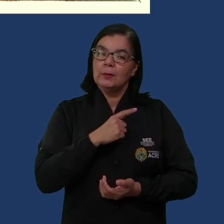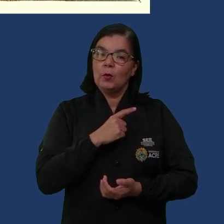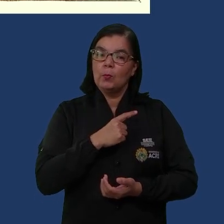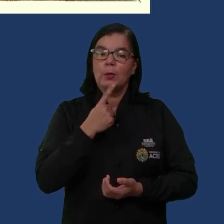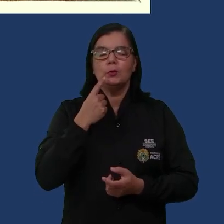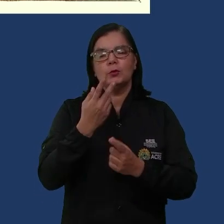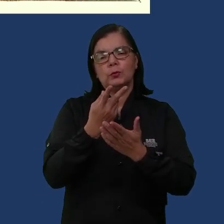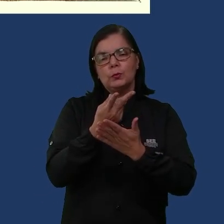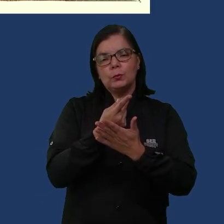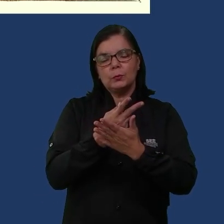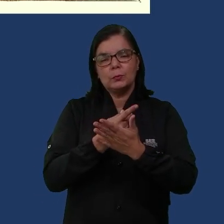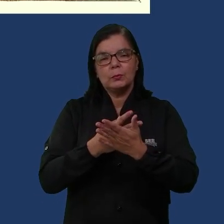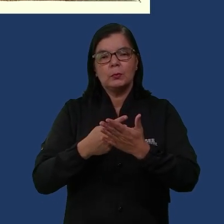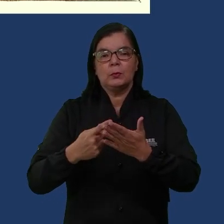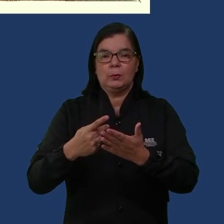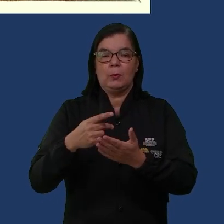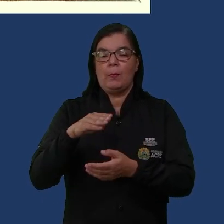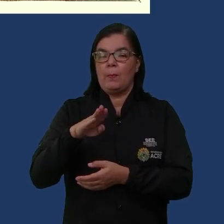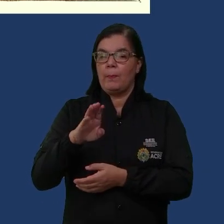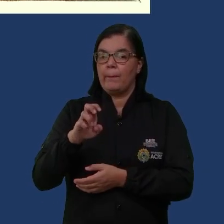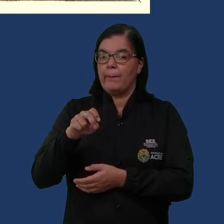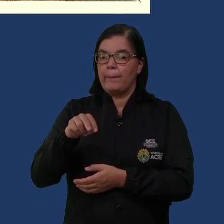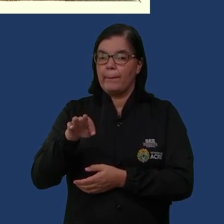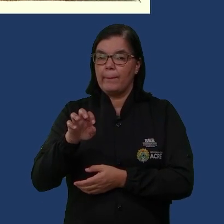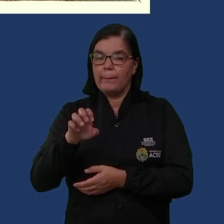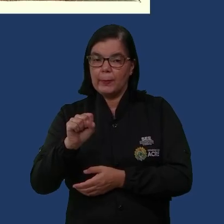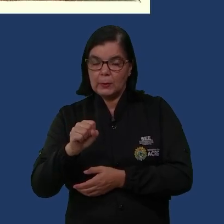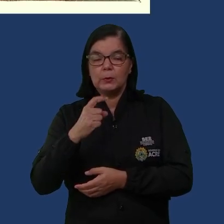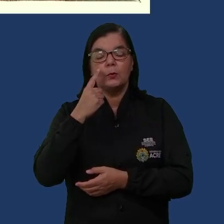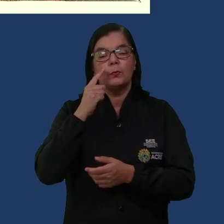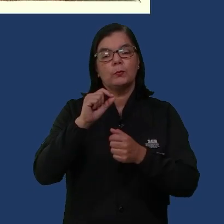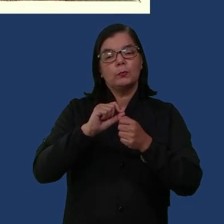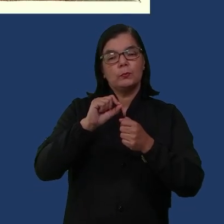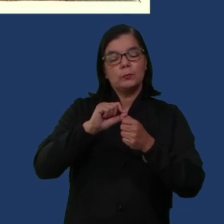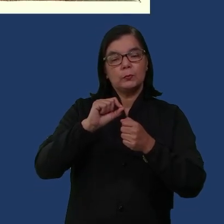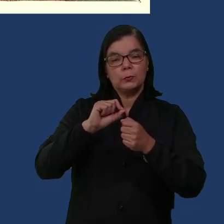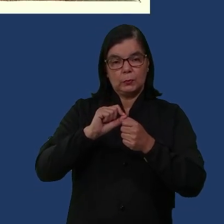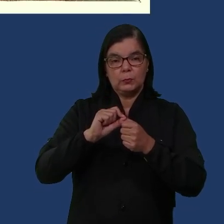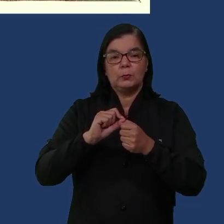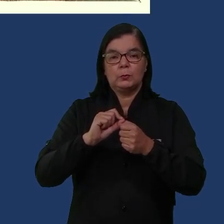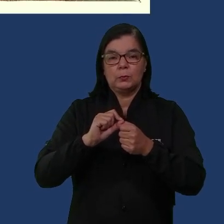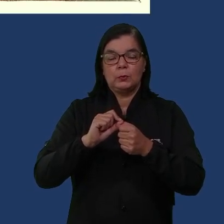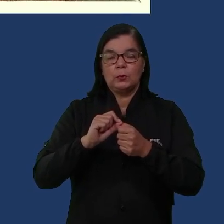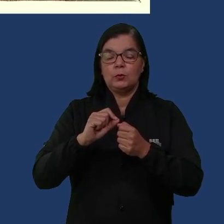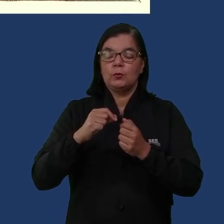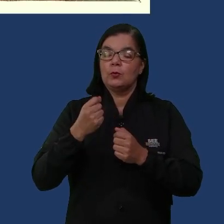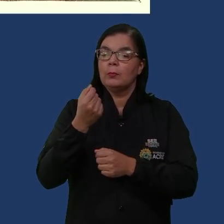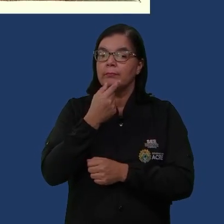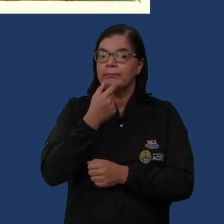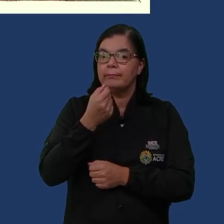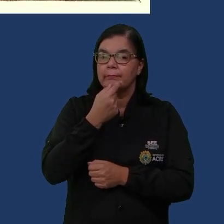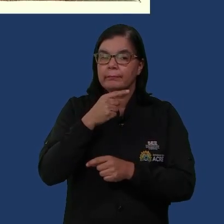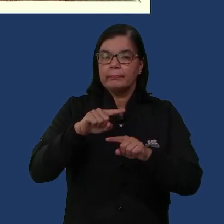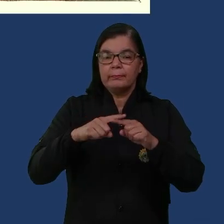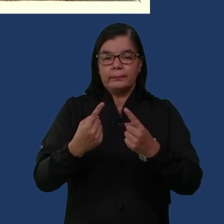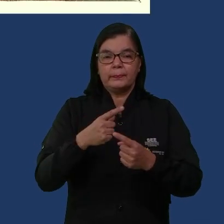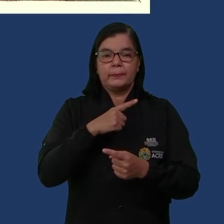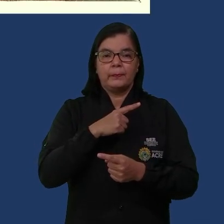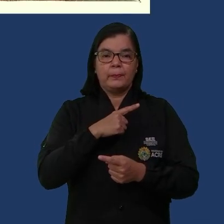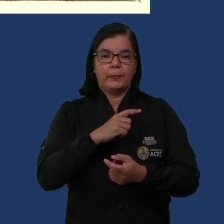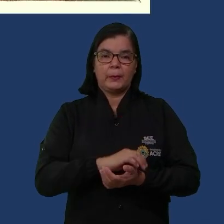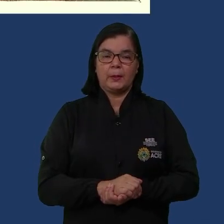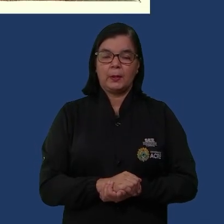uma obra de Banks que ele fez, foi feita uma paródia com essa obra